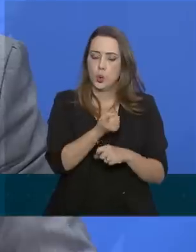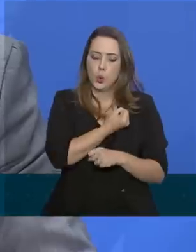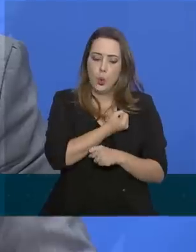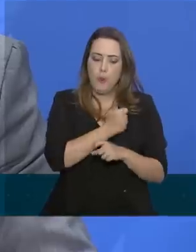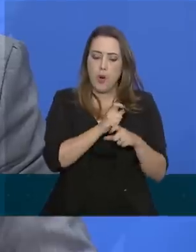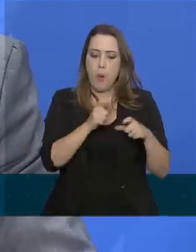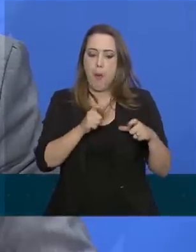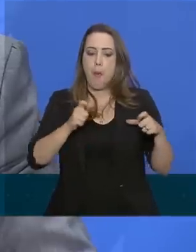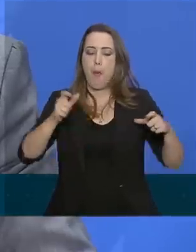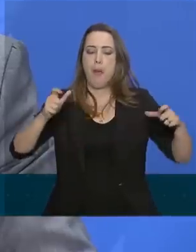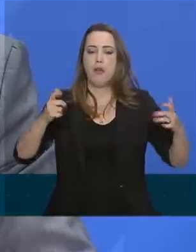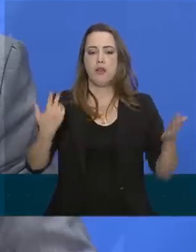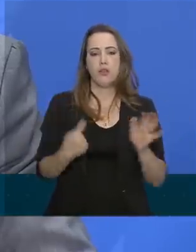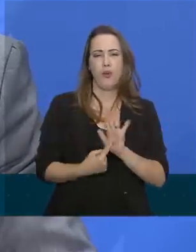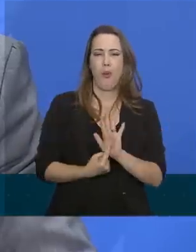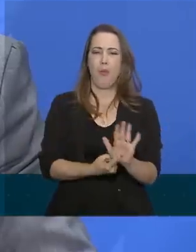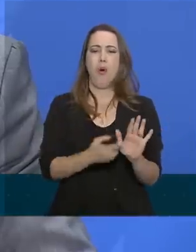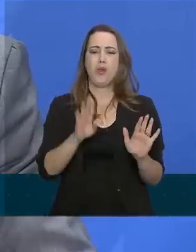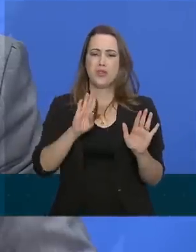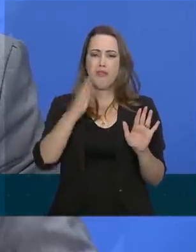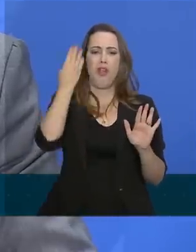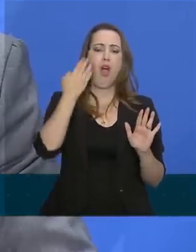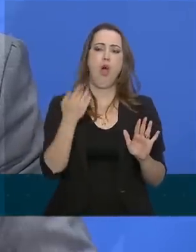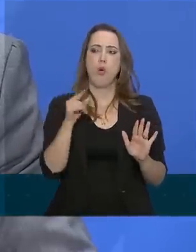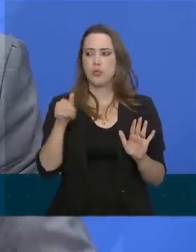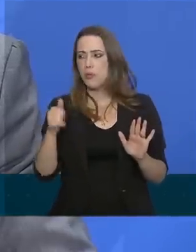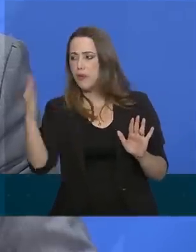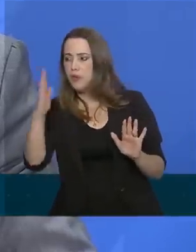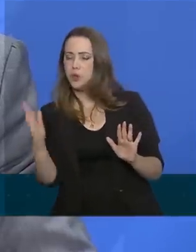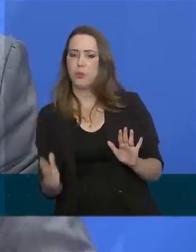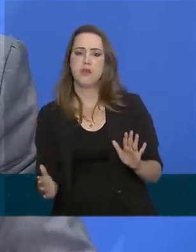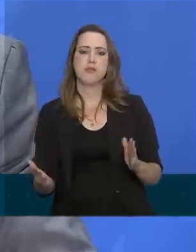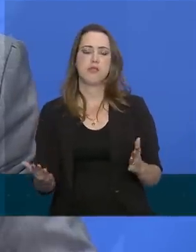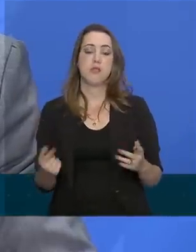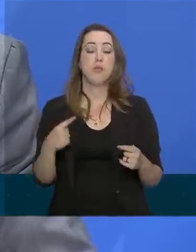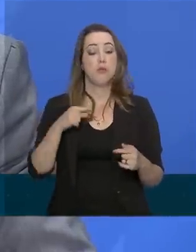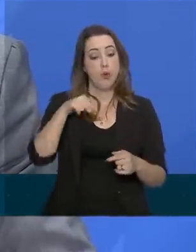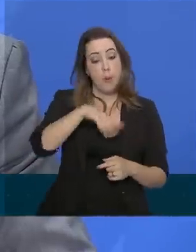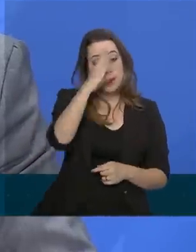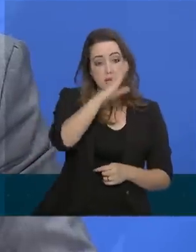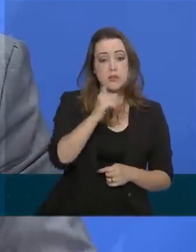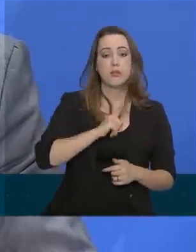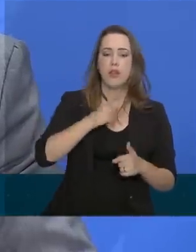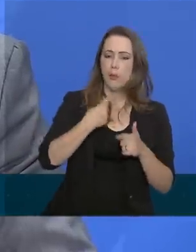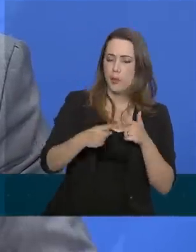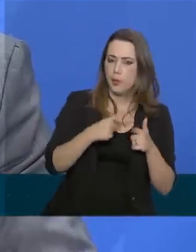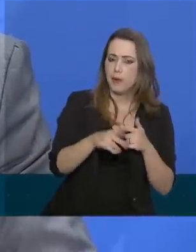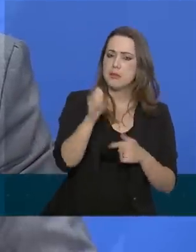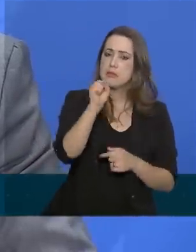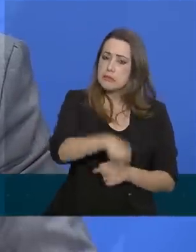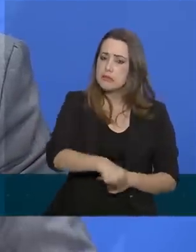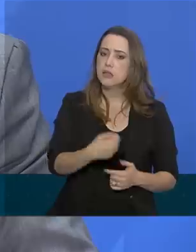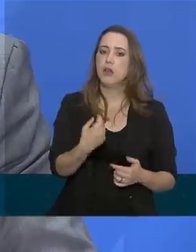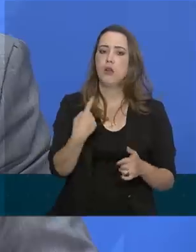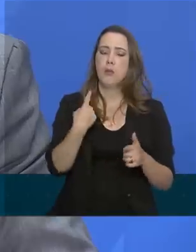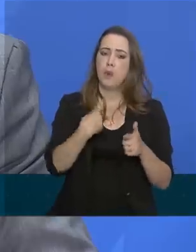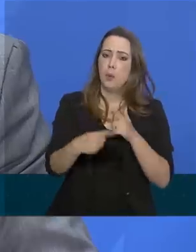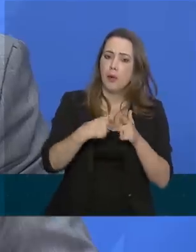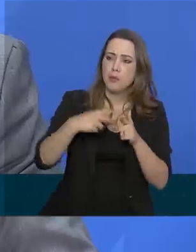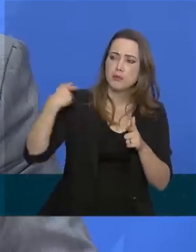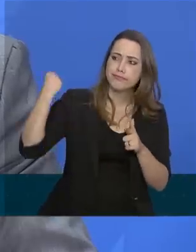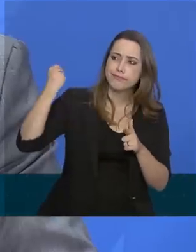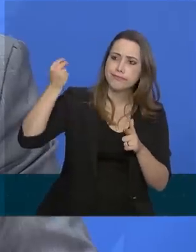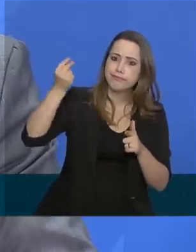forma como tão falsamente propaganda no exterior há problemas a serem tratados problemas que não são de agora todos os que acompanham